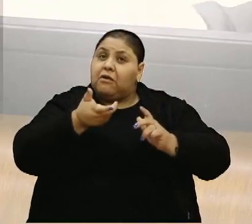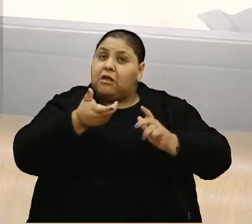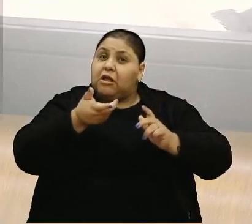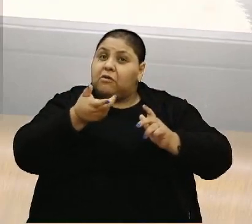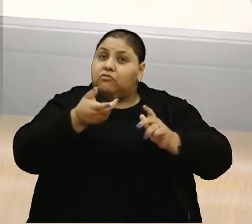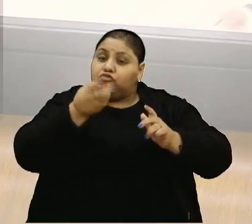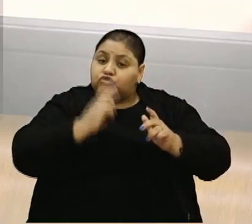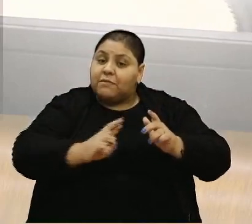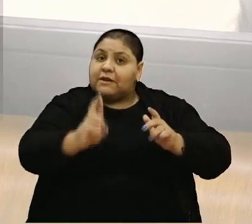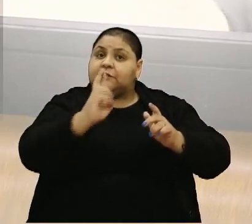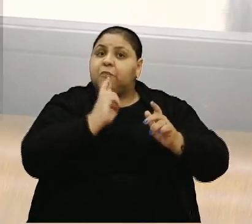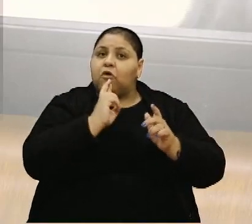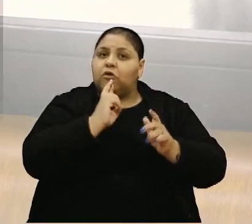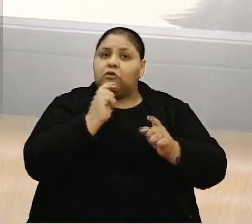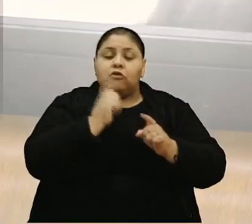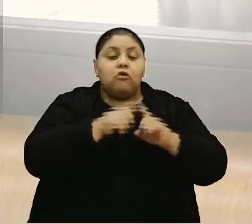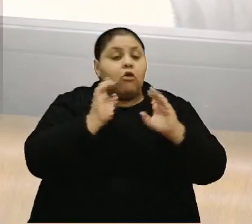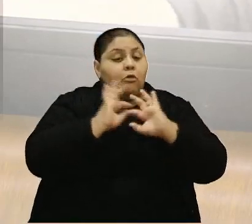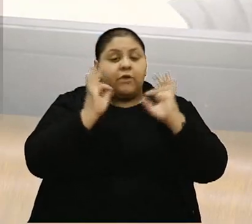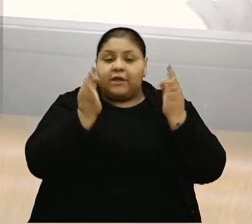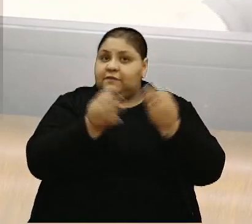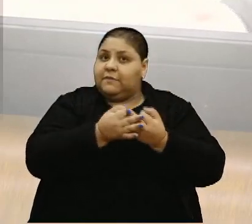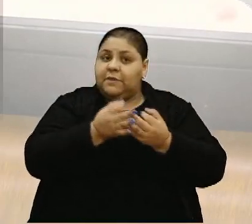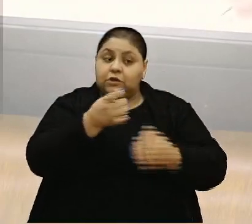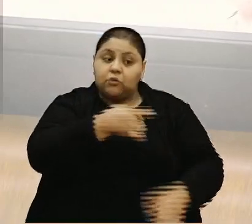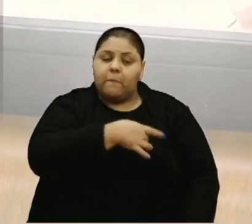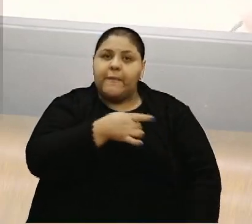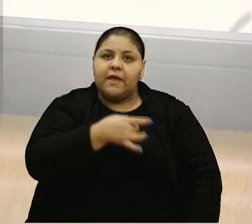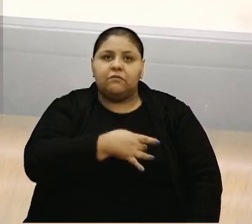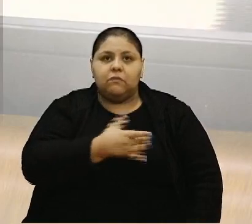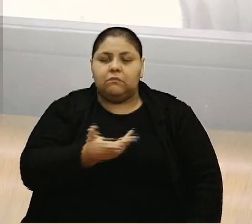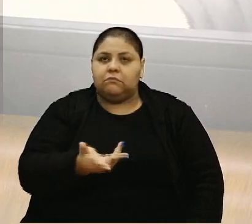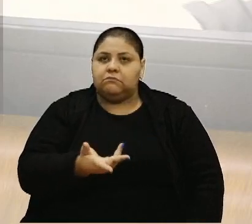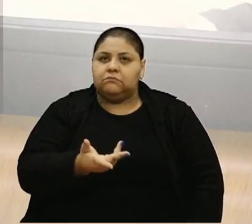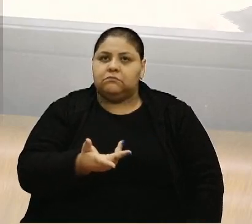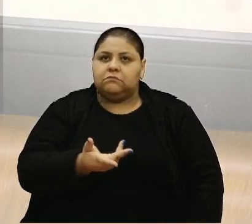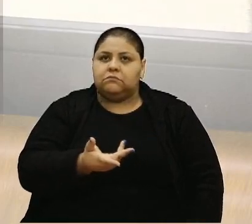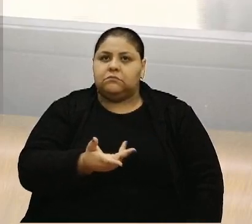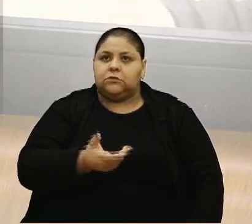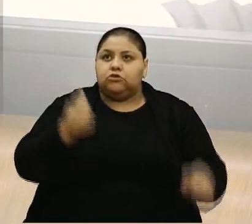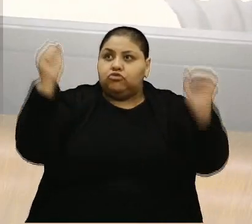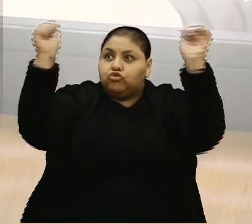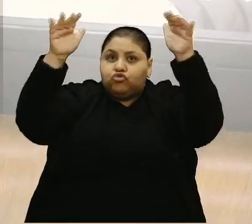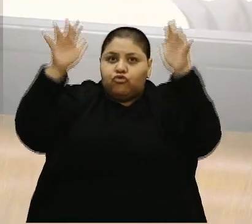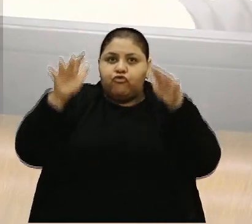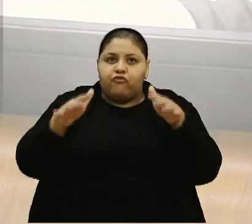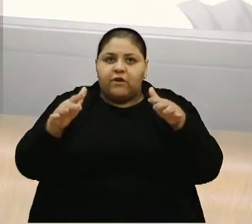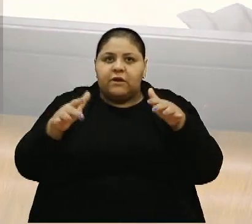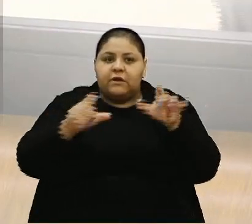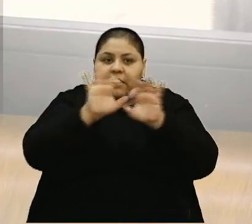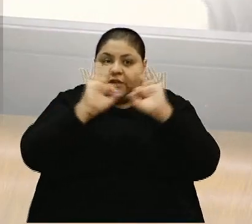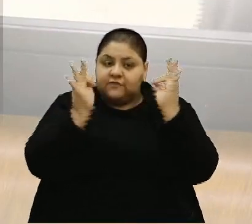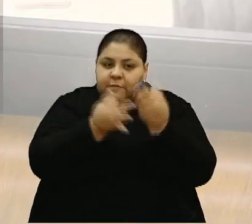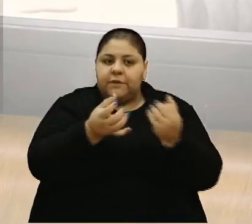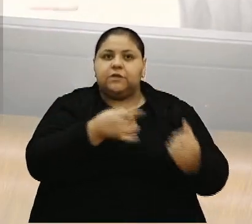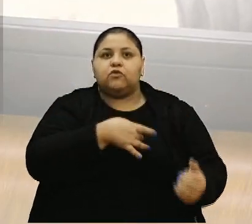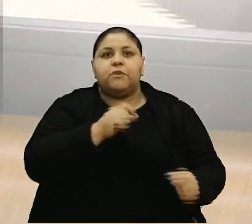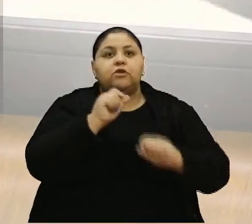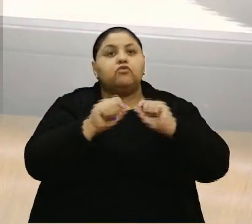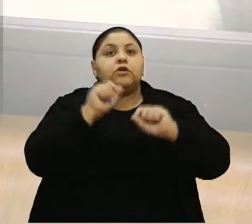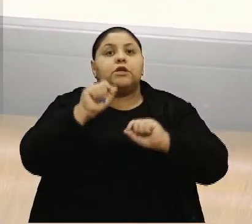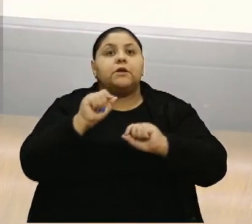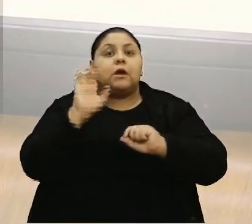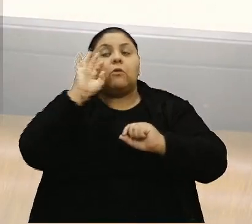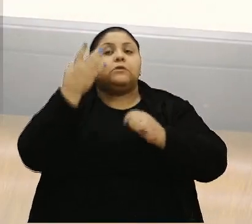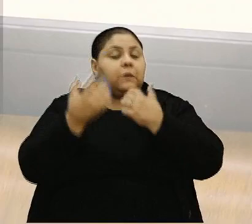posição. Porque as famílias estão desesperadas lá e cada chuva que dá, elas estão com medo, né, do que pode vir.